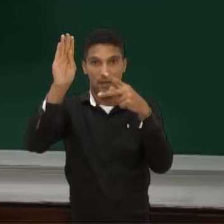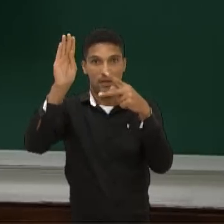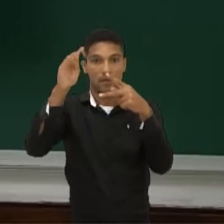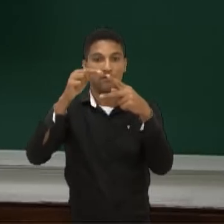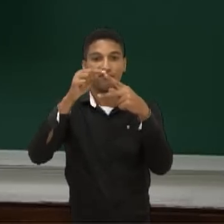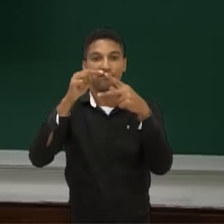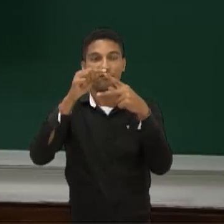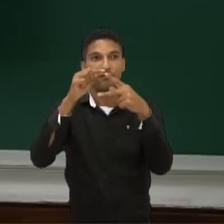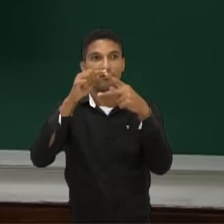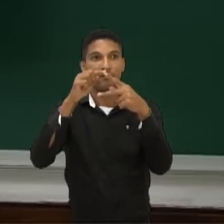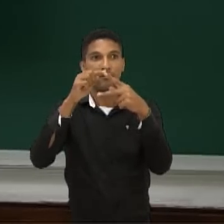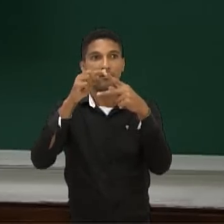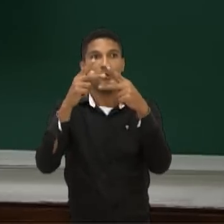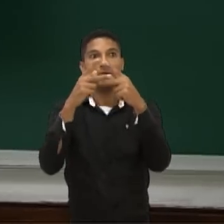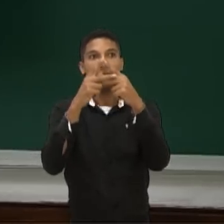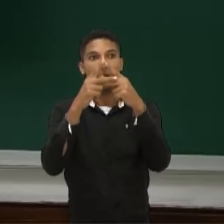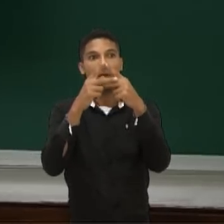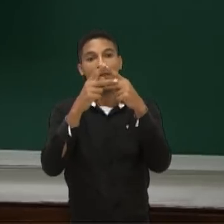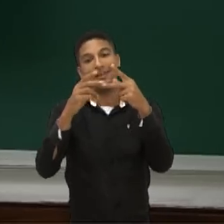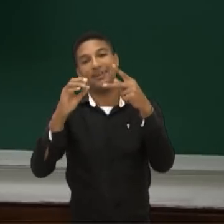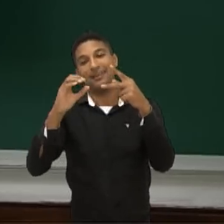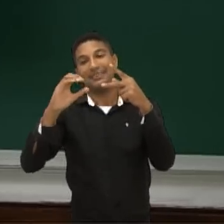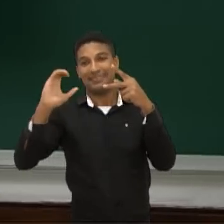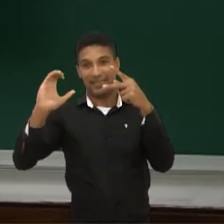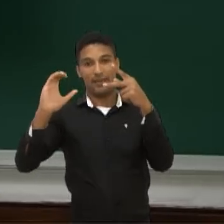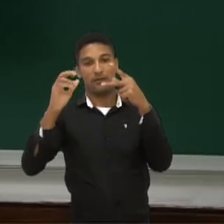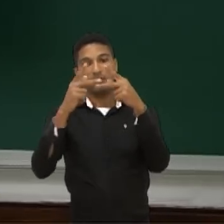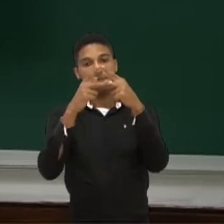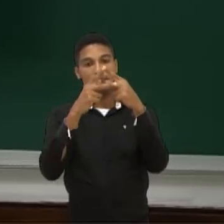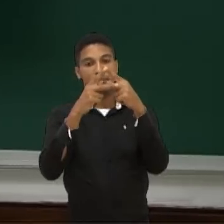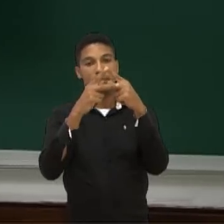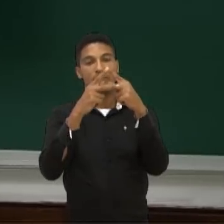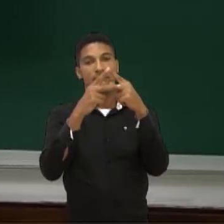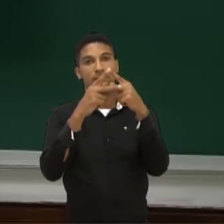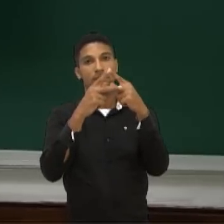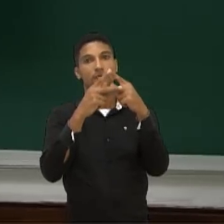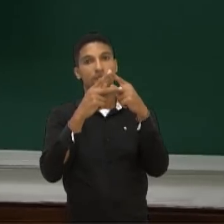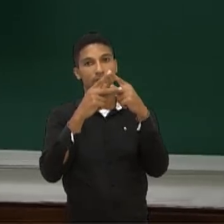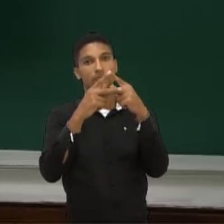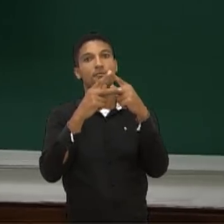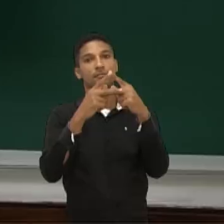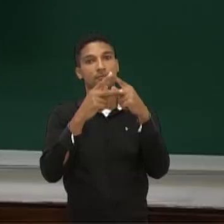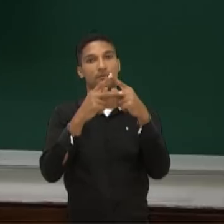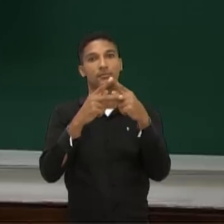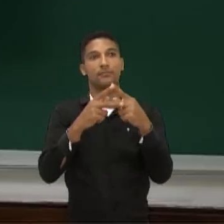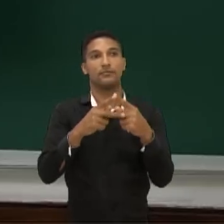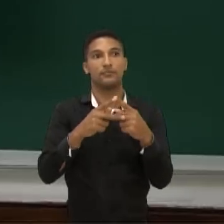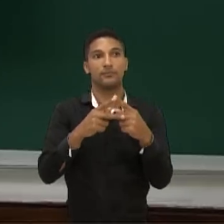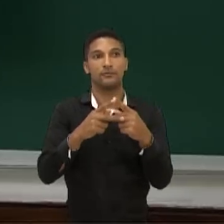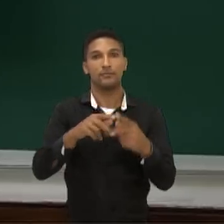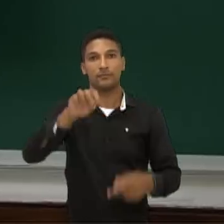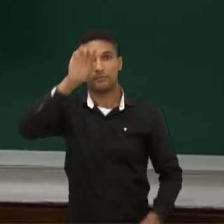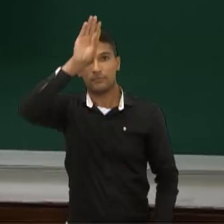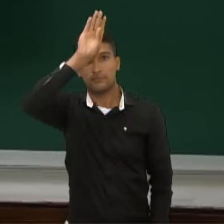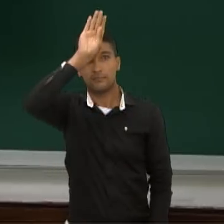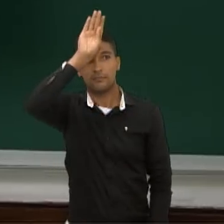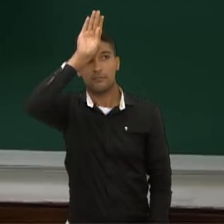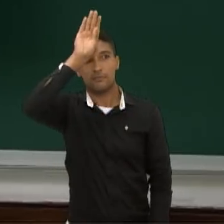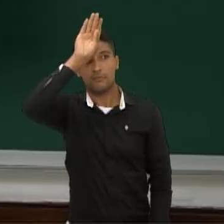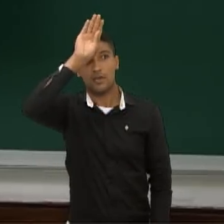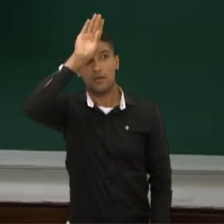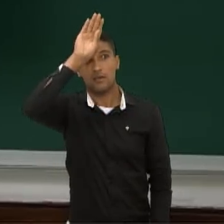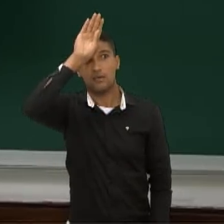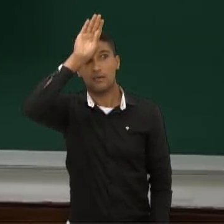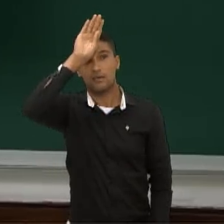anteriormente. Eu indiquei esse ladinho aqui do triângulo, né? Por exemplo, B, C. Perceba que o vértice é um importante ponto de referência